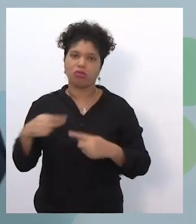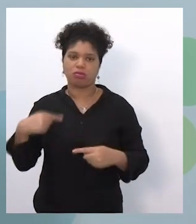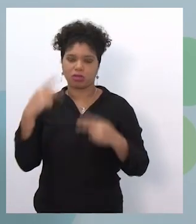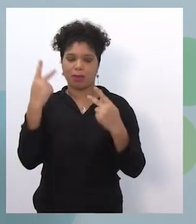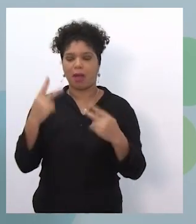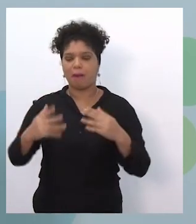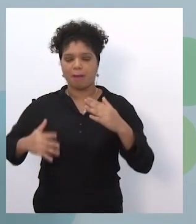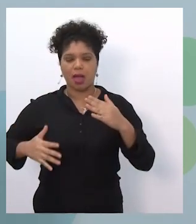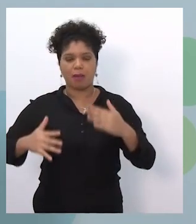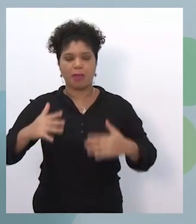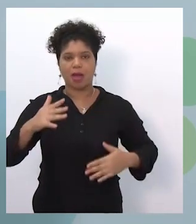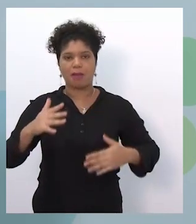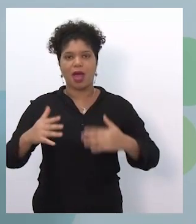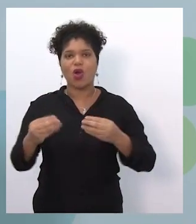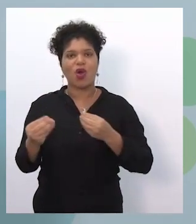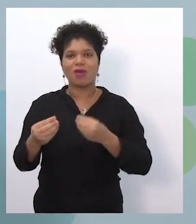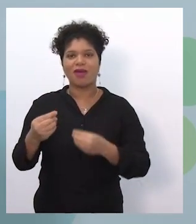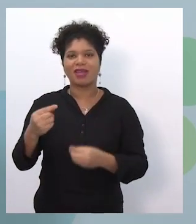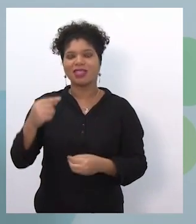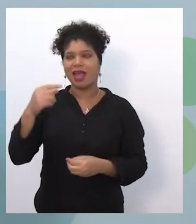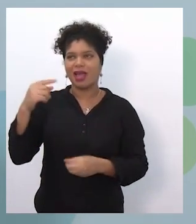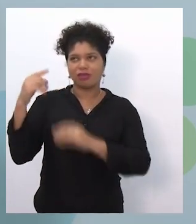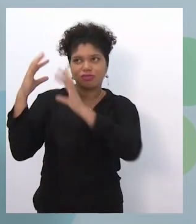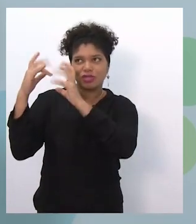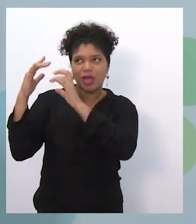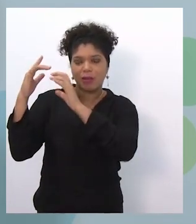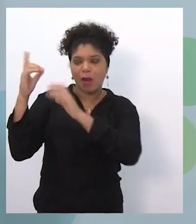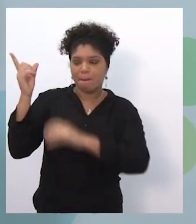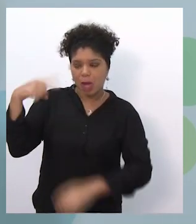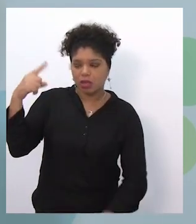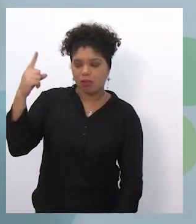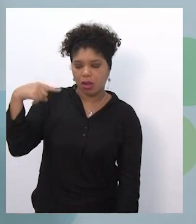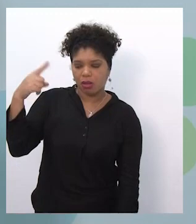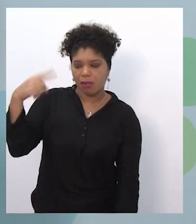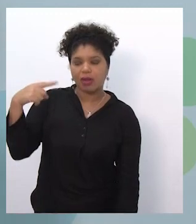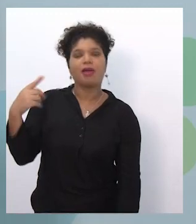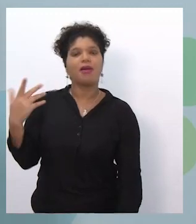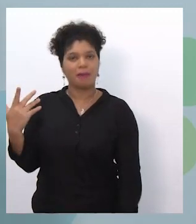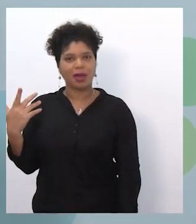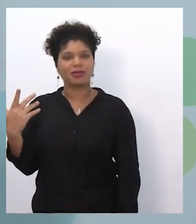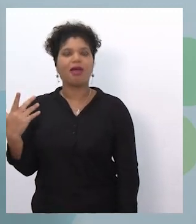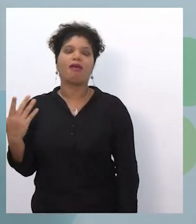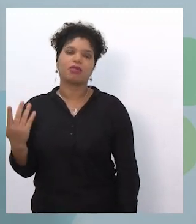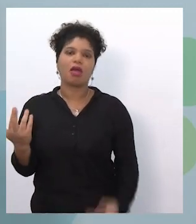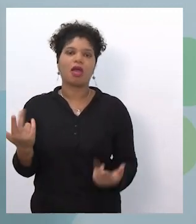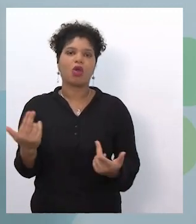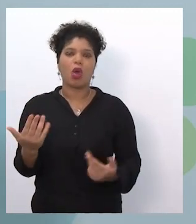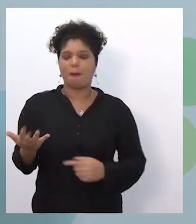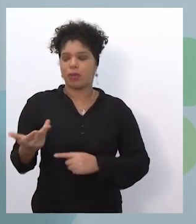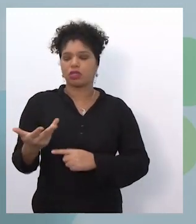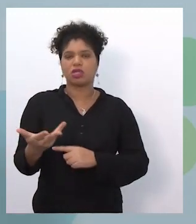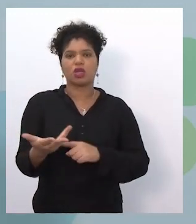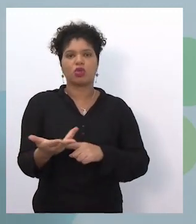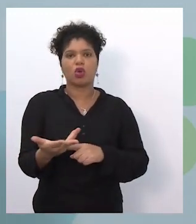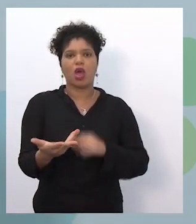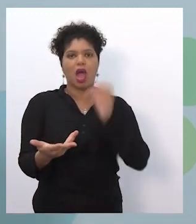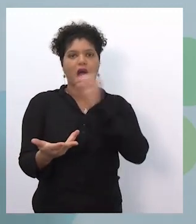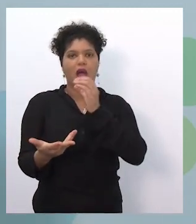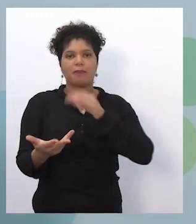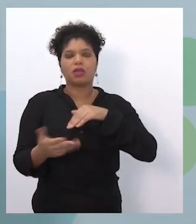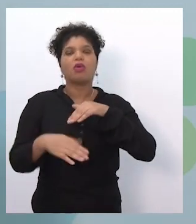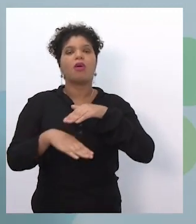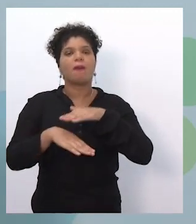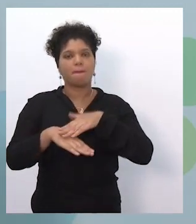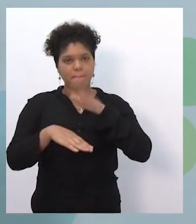esse movimento assim, é nosso cérebro que está emitindo. Então, o processador é a mesma coisa do computador. Então, quanto mais potente,